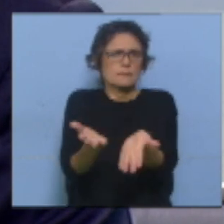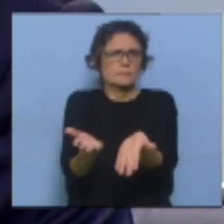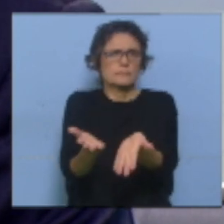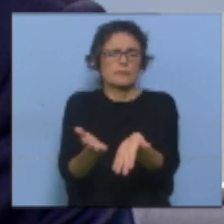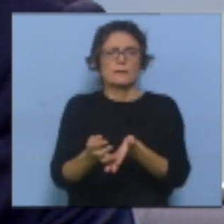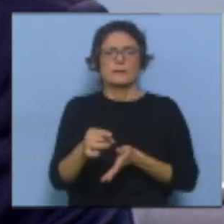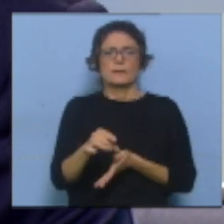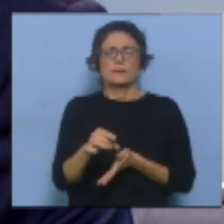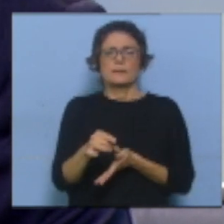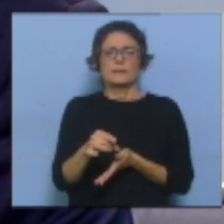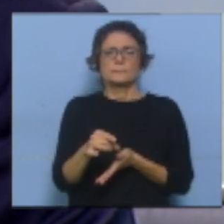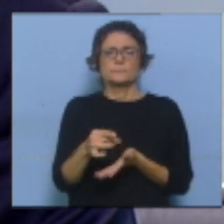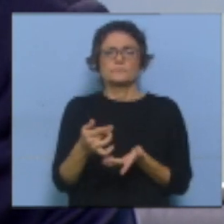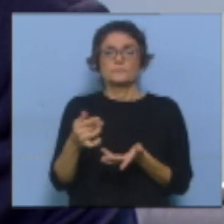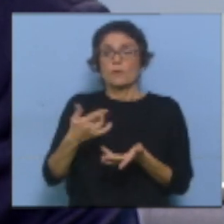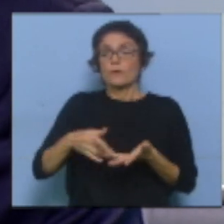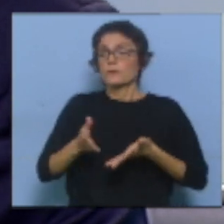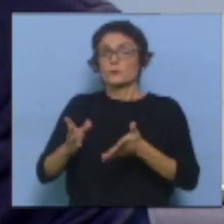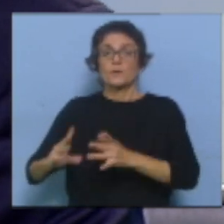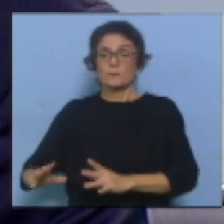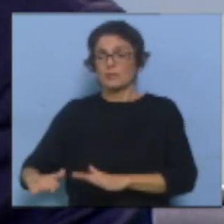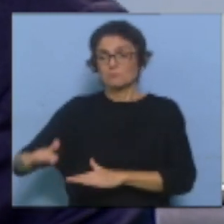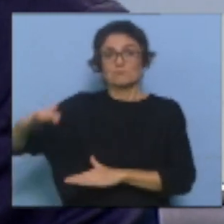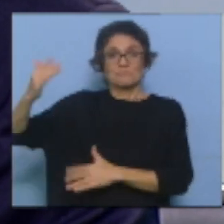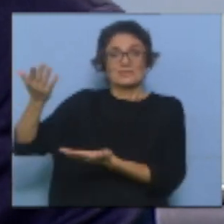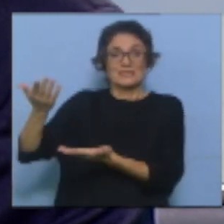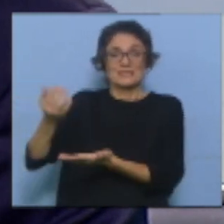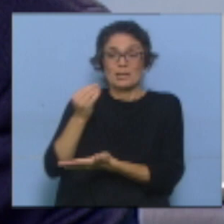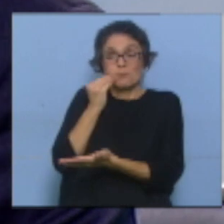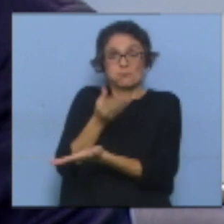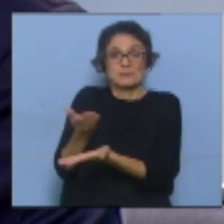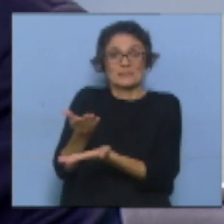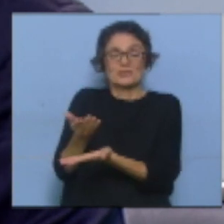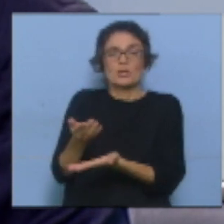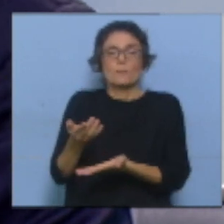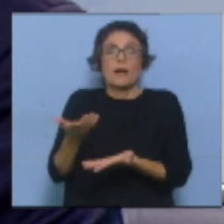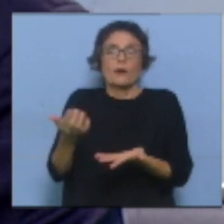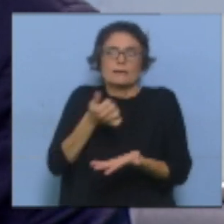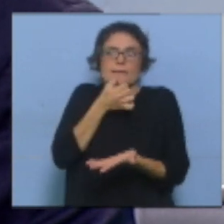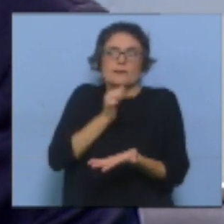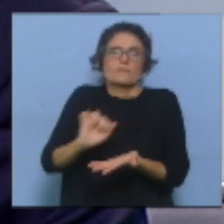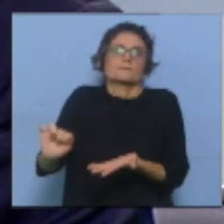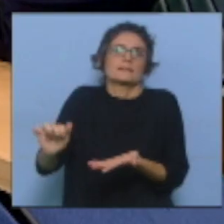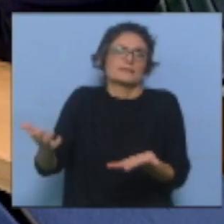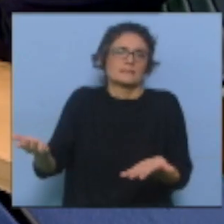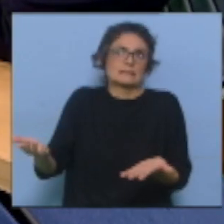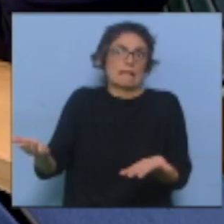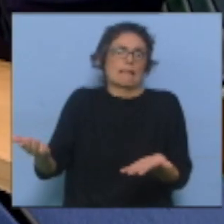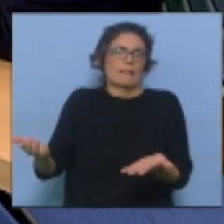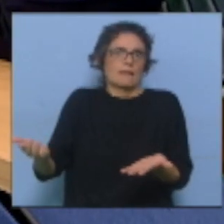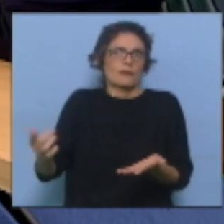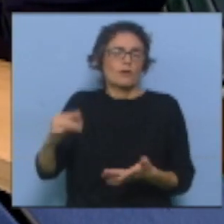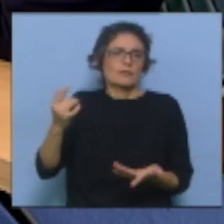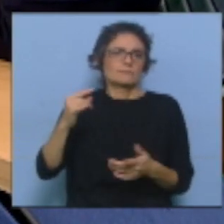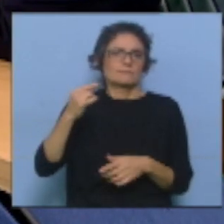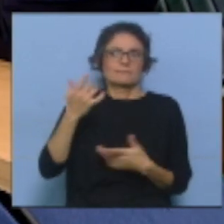fundo foi para ajudar ao crescimento deles. Depois a decisão era deles. Agora, nós achamos sempre que a decisão é para os outros. Quando toca a nossa Não vais porta.